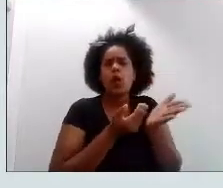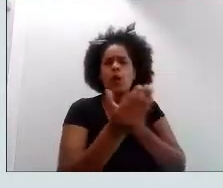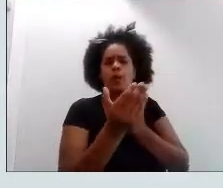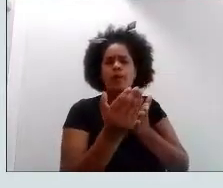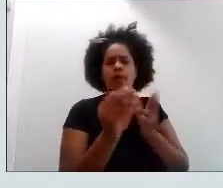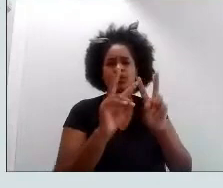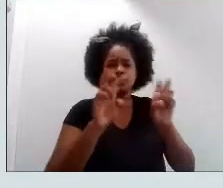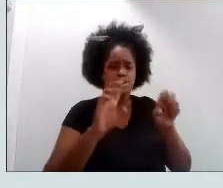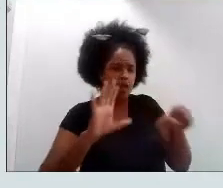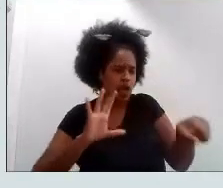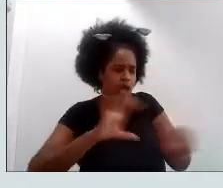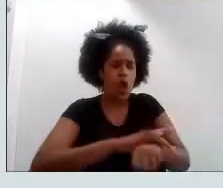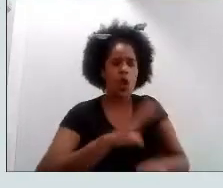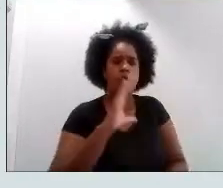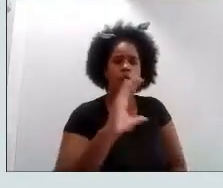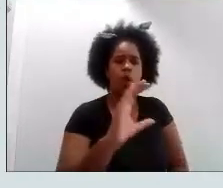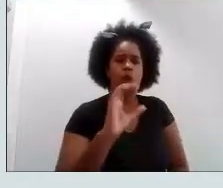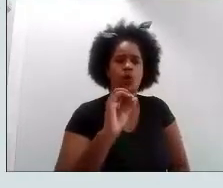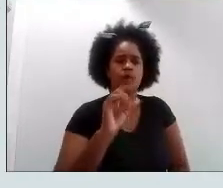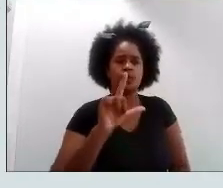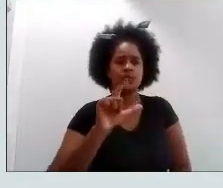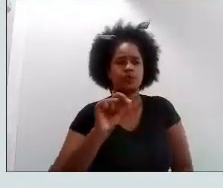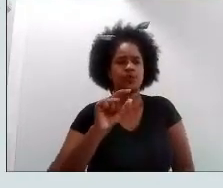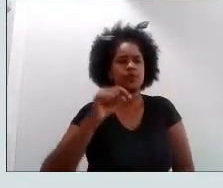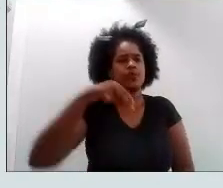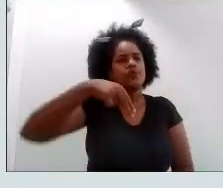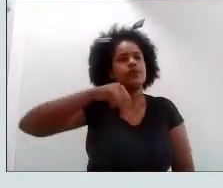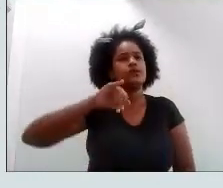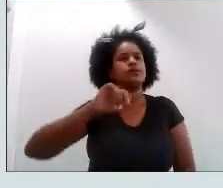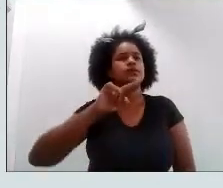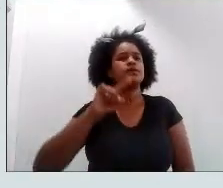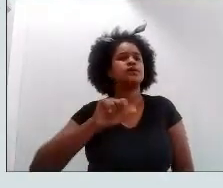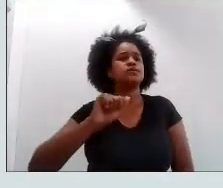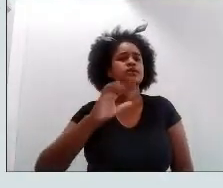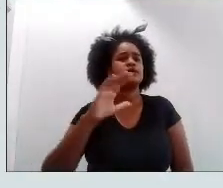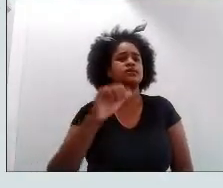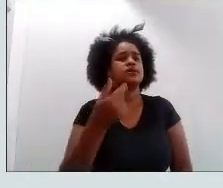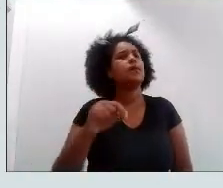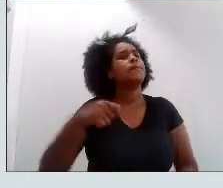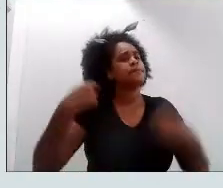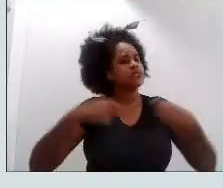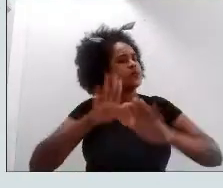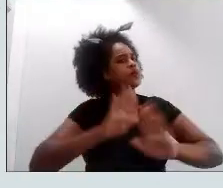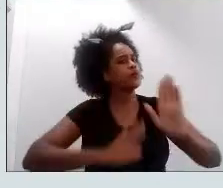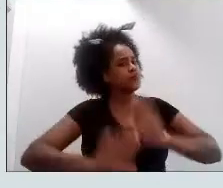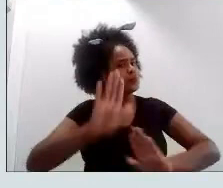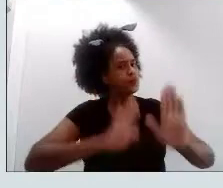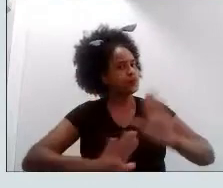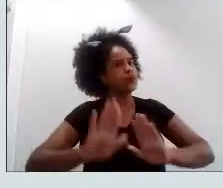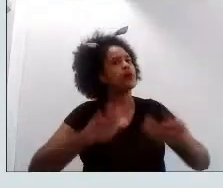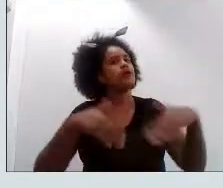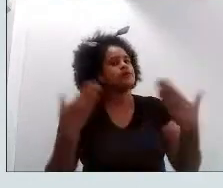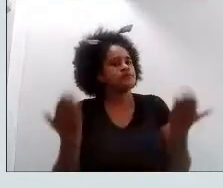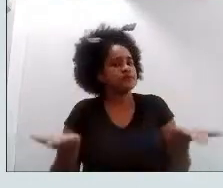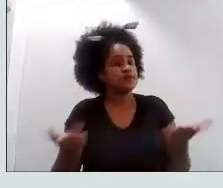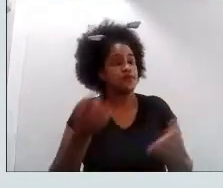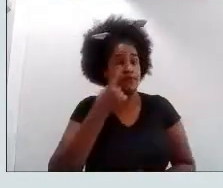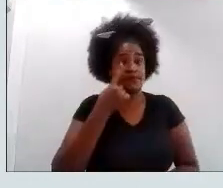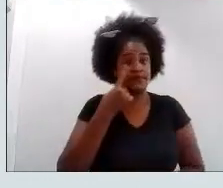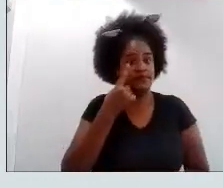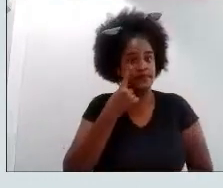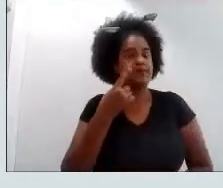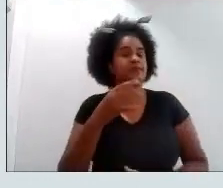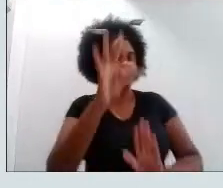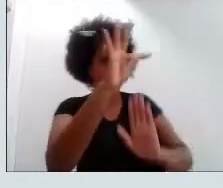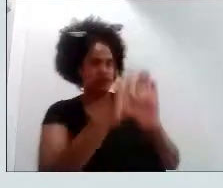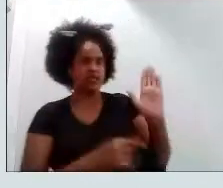de lacunas, eles devem ser lidos com cuidado. Então, essa descrição que